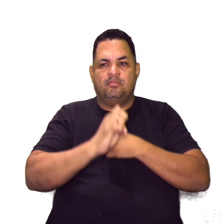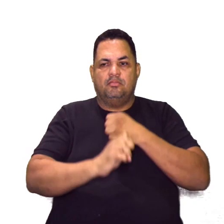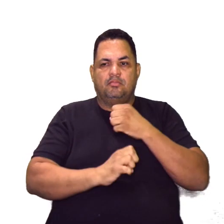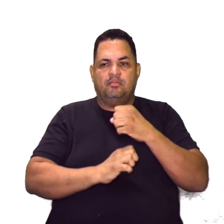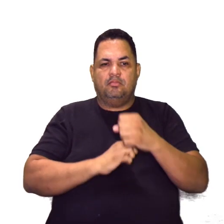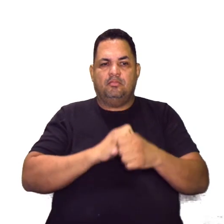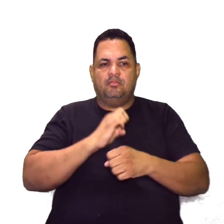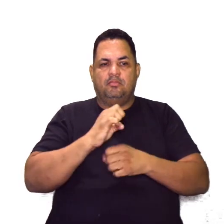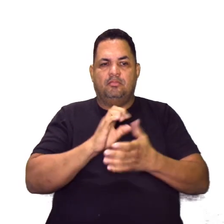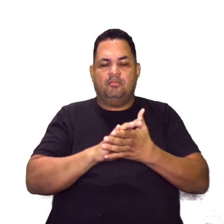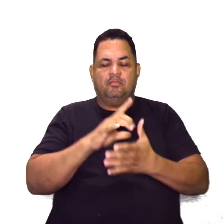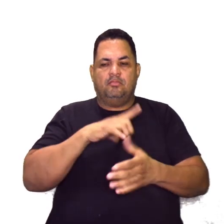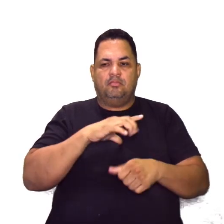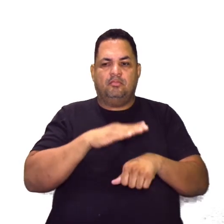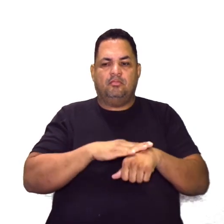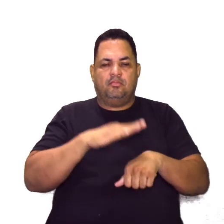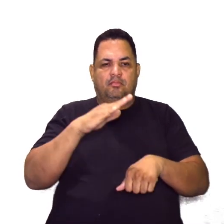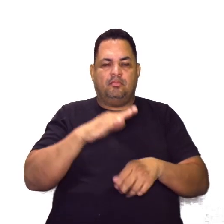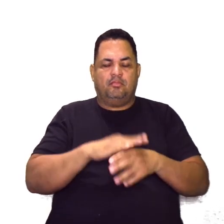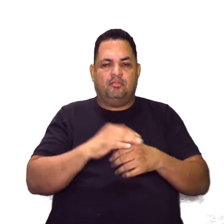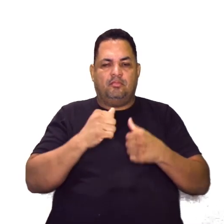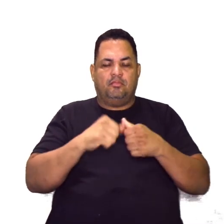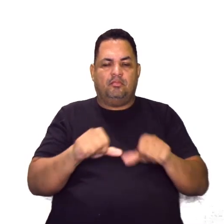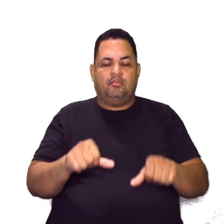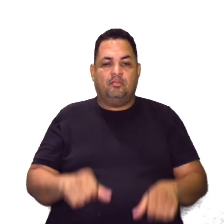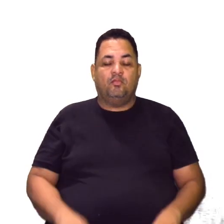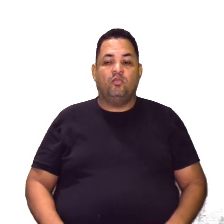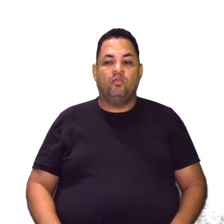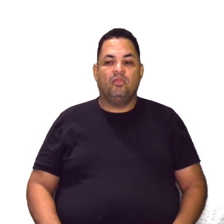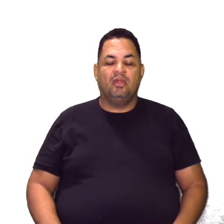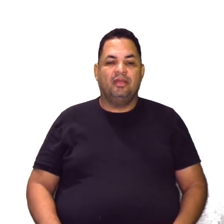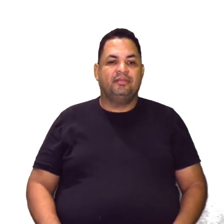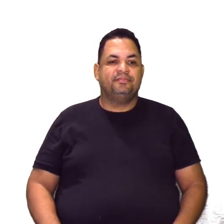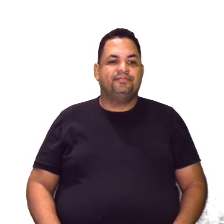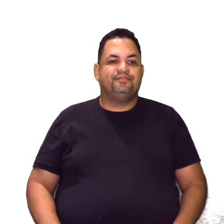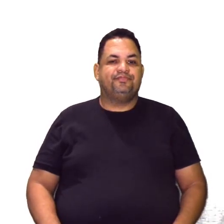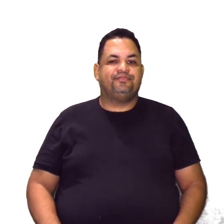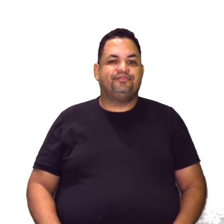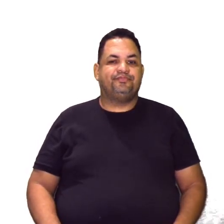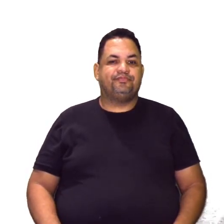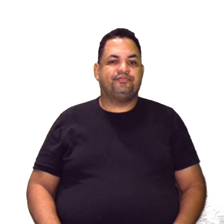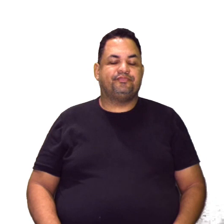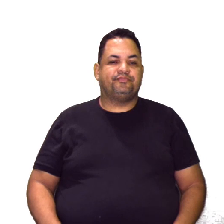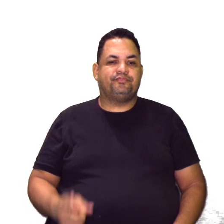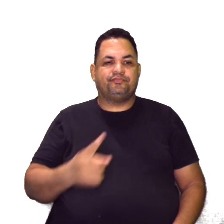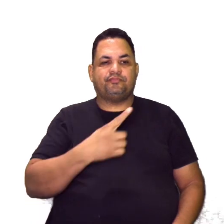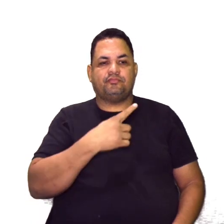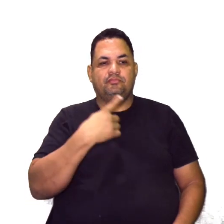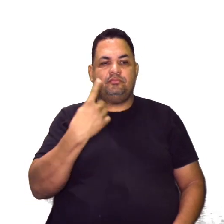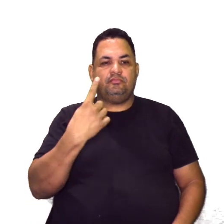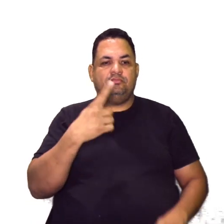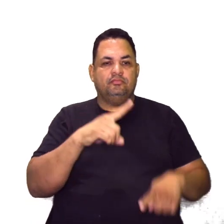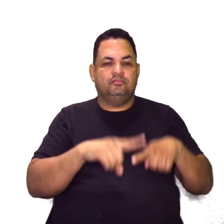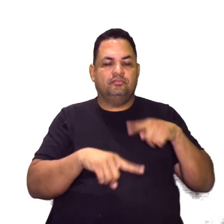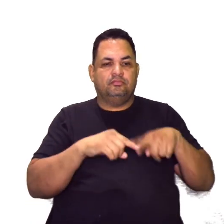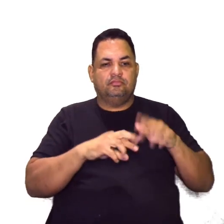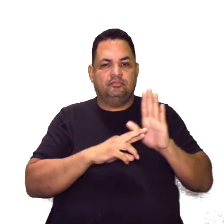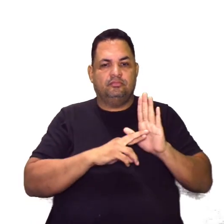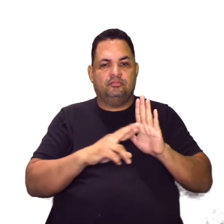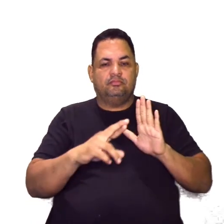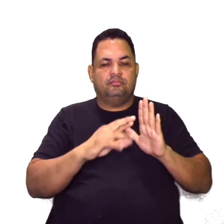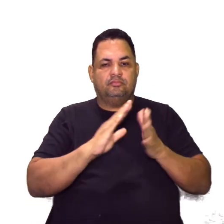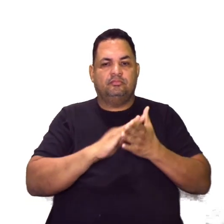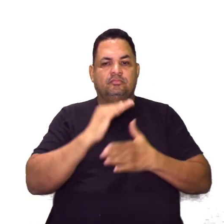que o elétron mais energético ocupa ou apresenta. Ou seja, nós vimos que os elementos